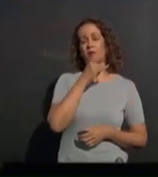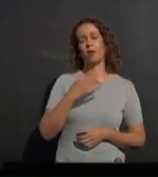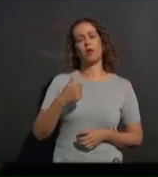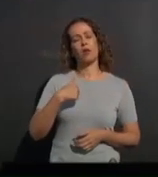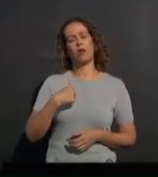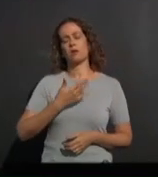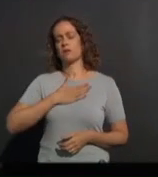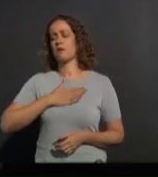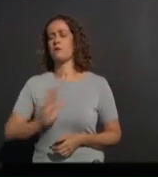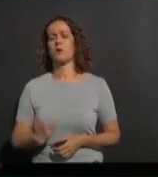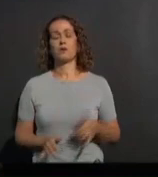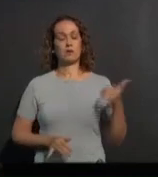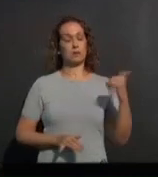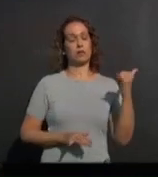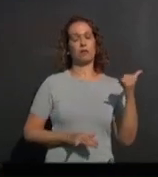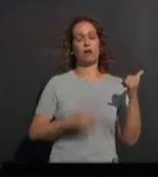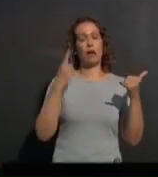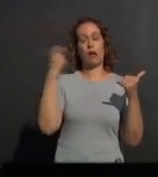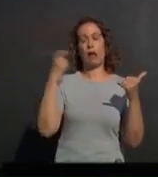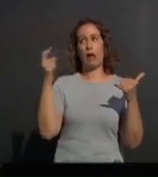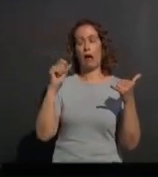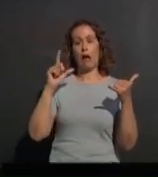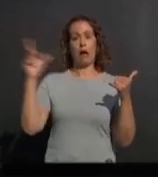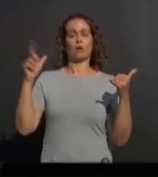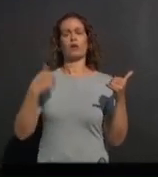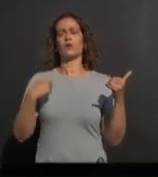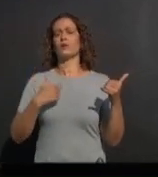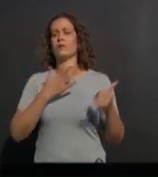alto. Resultado, eu mutei meu celular